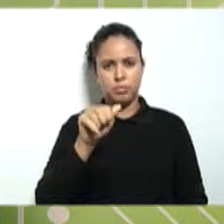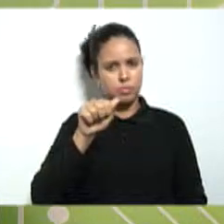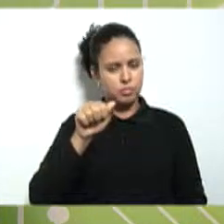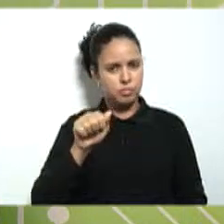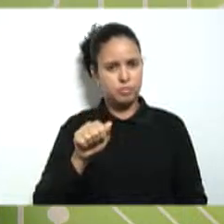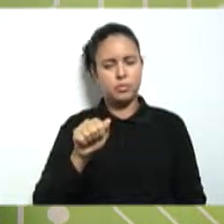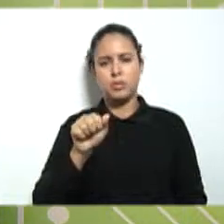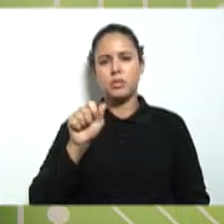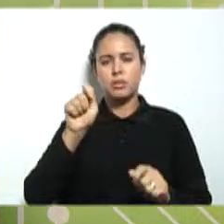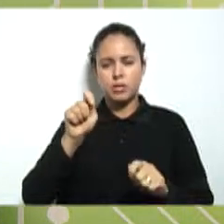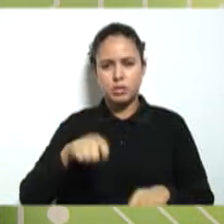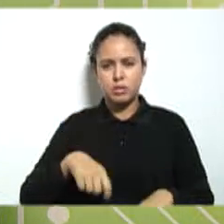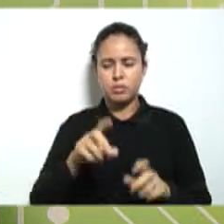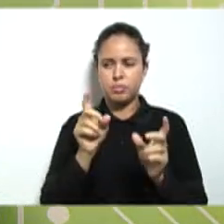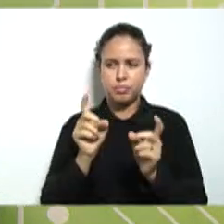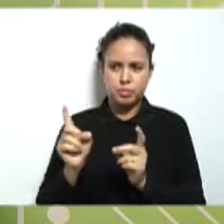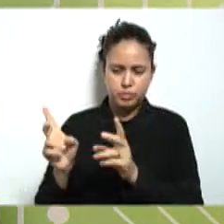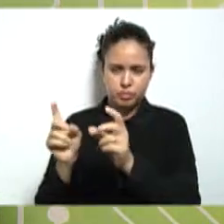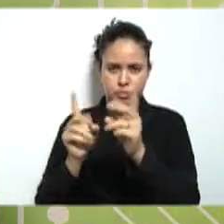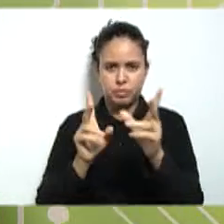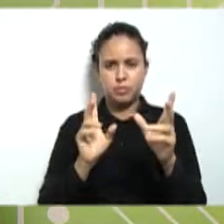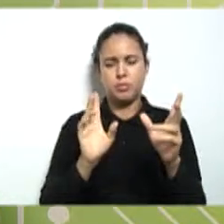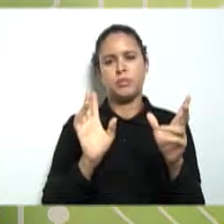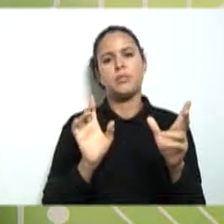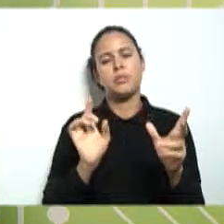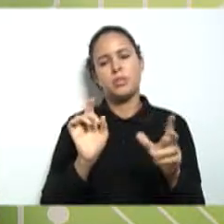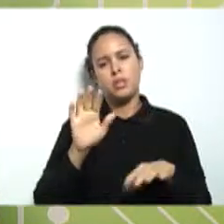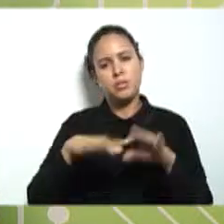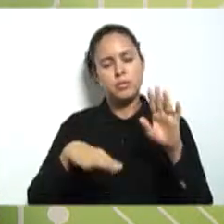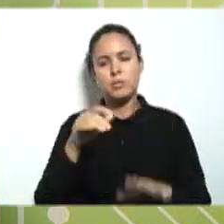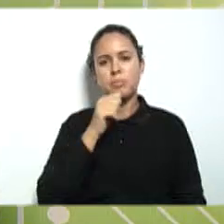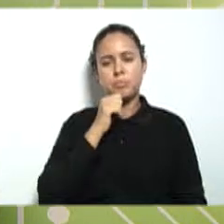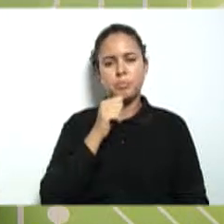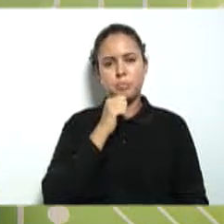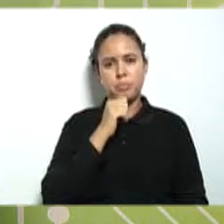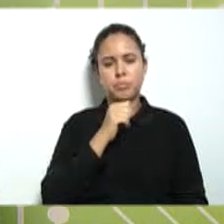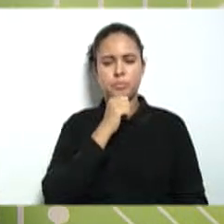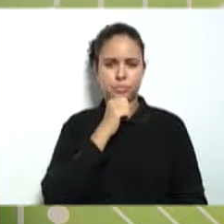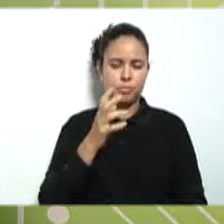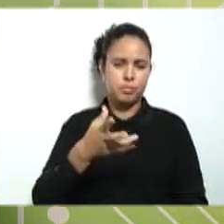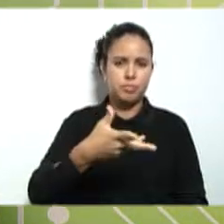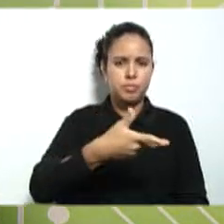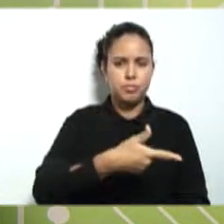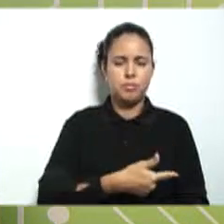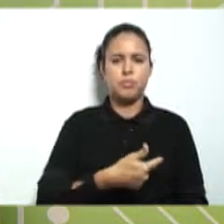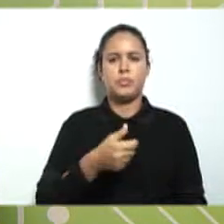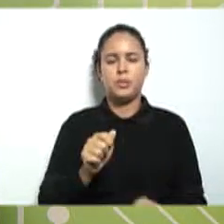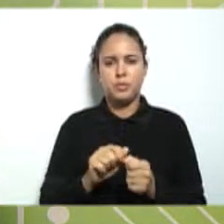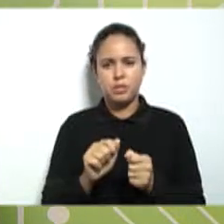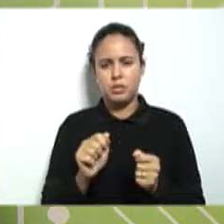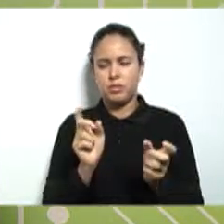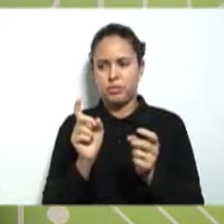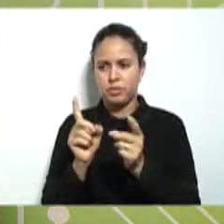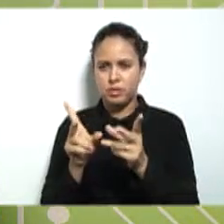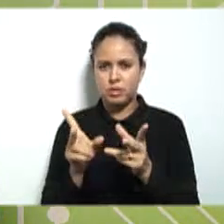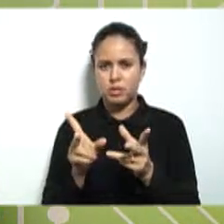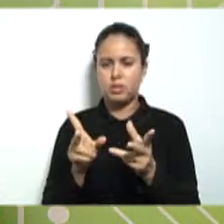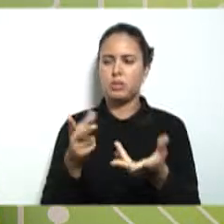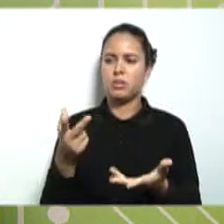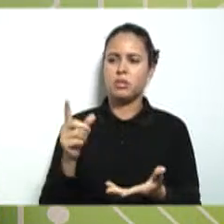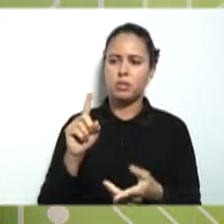essa joia e colocar à venda. Talvez essa pessoa não tenha todas essas habilidades de produção, comercialização, de cobrança. São